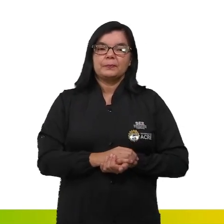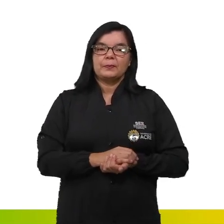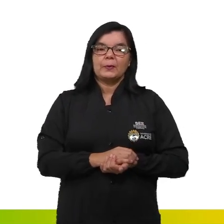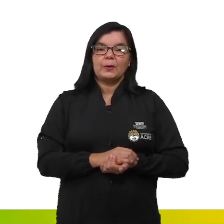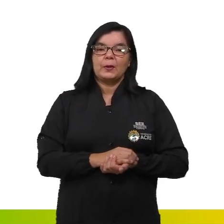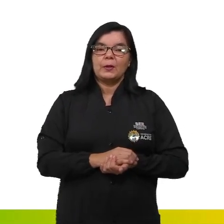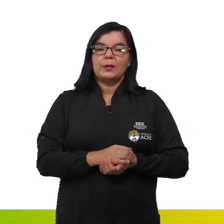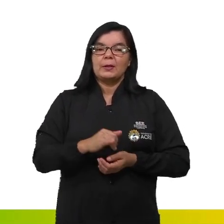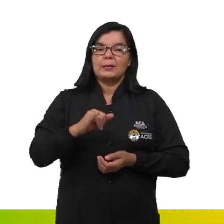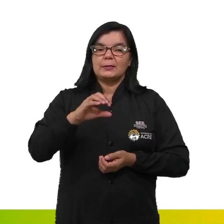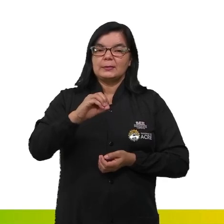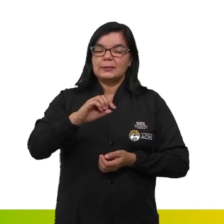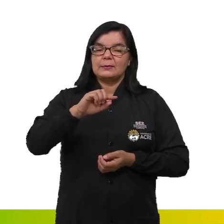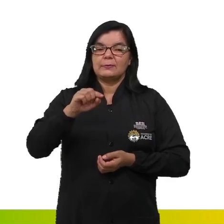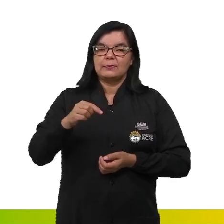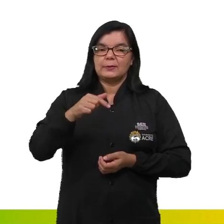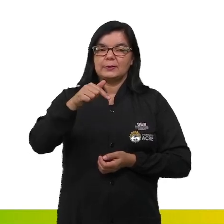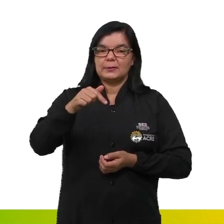o IDH de